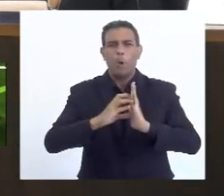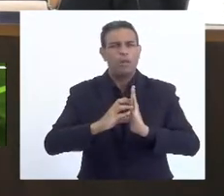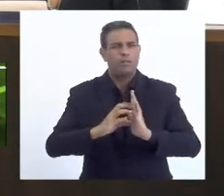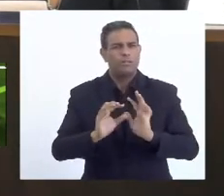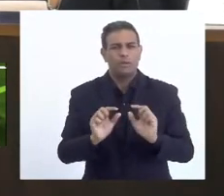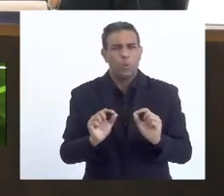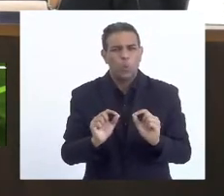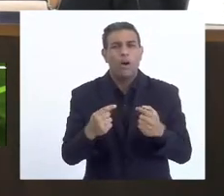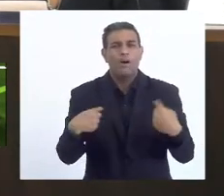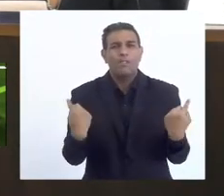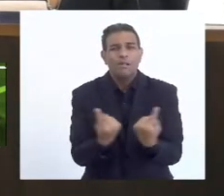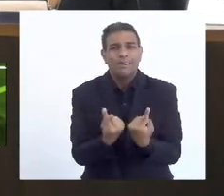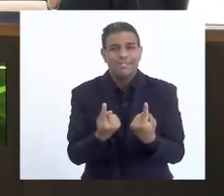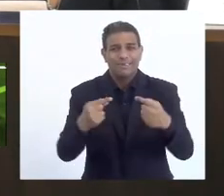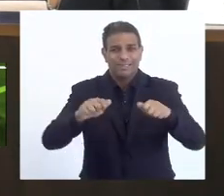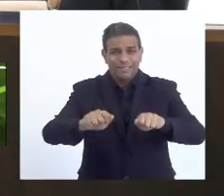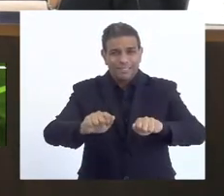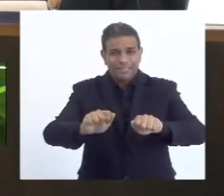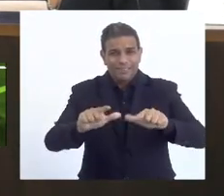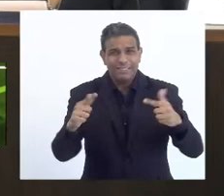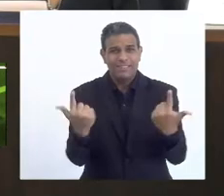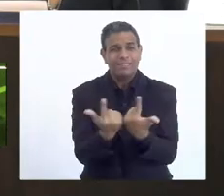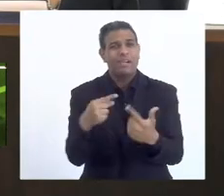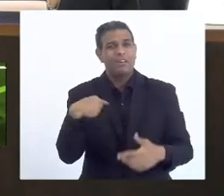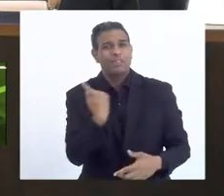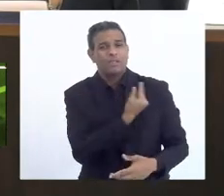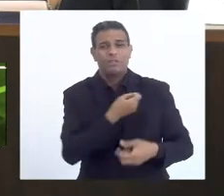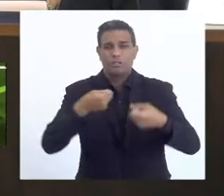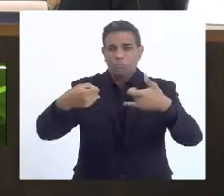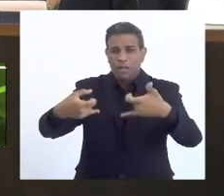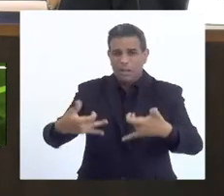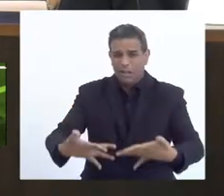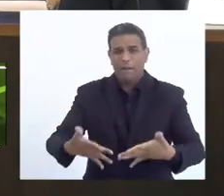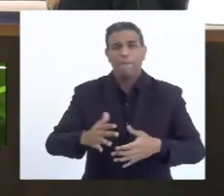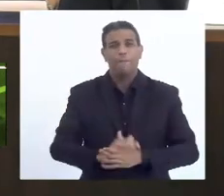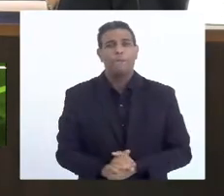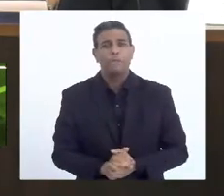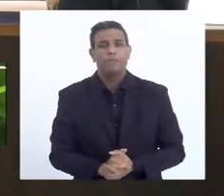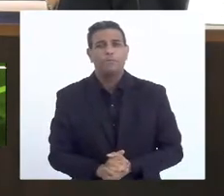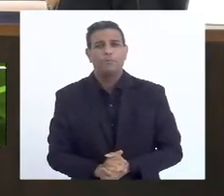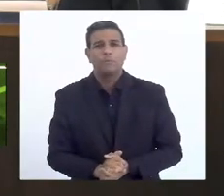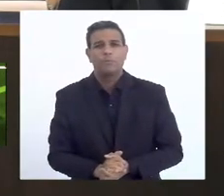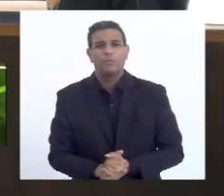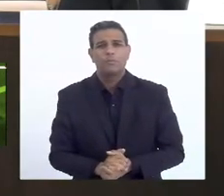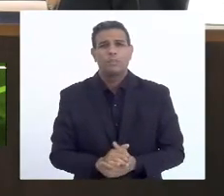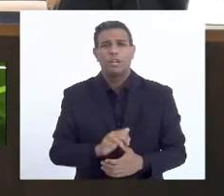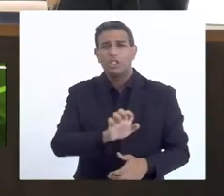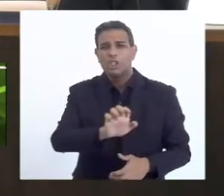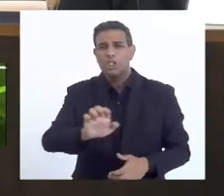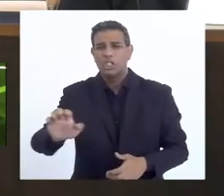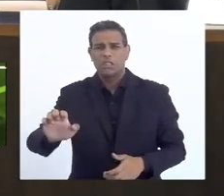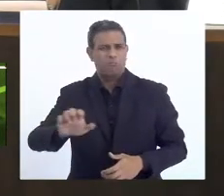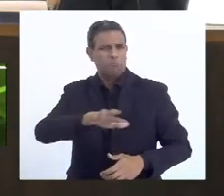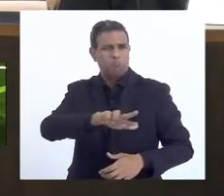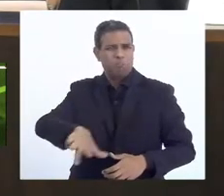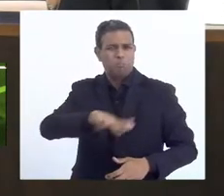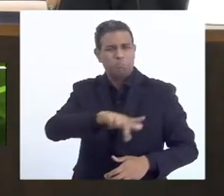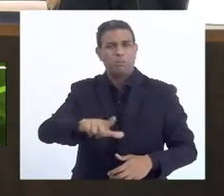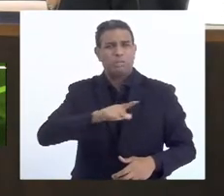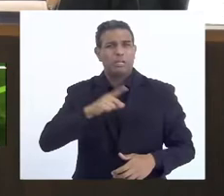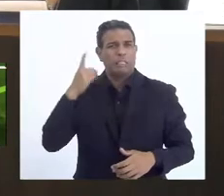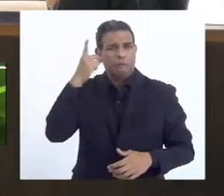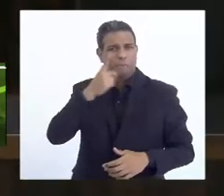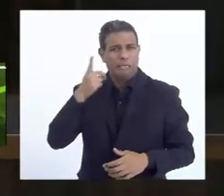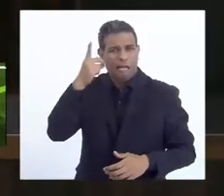políticos. Aqui nessa mesa, é importante a gente falar que aqui não tem somente a esquerda. Tem